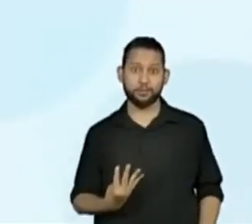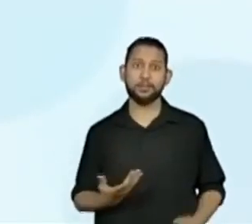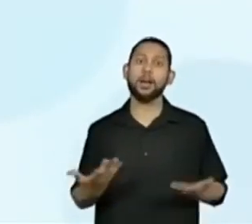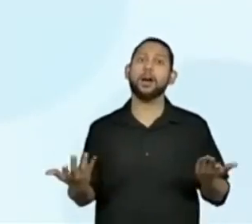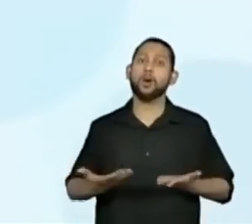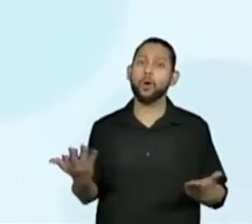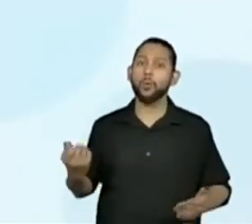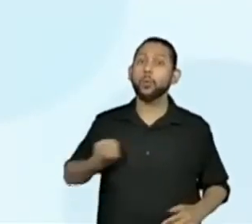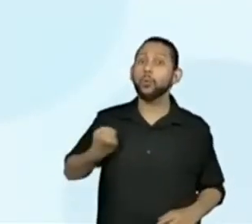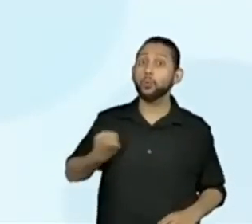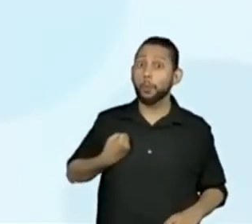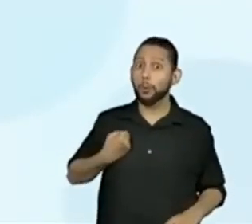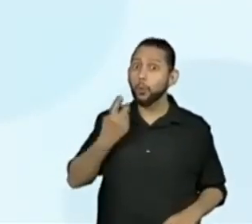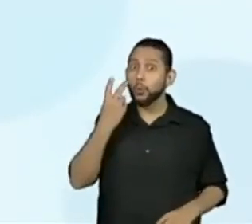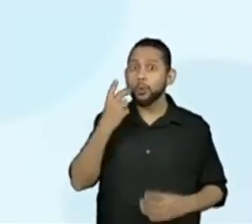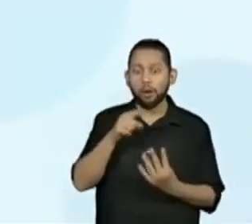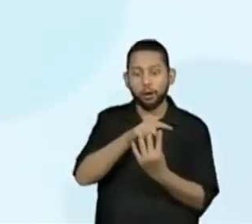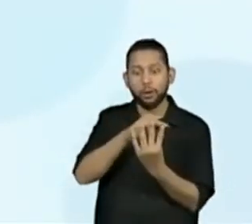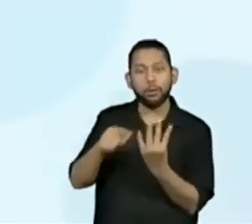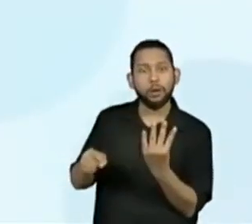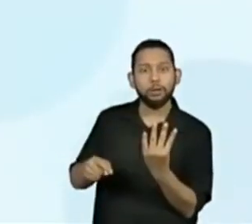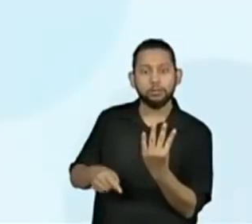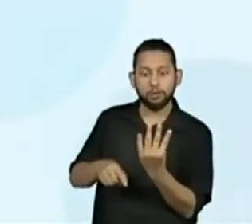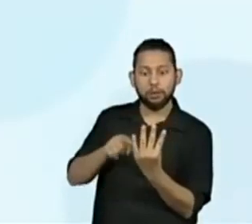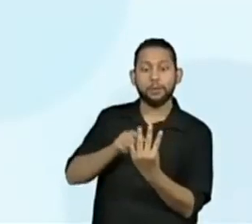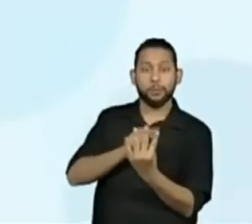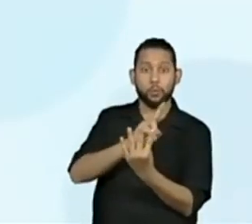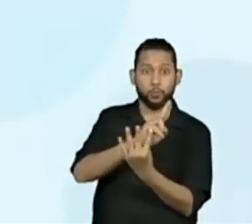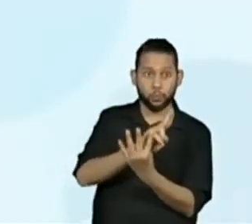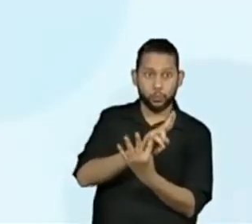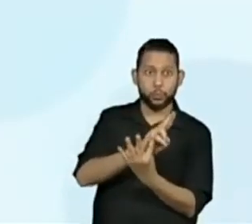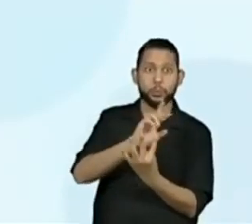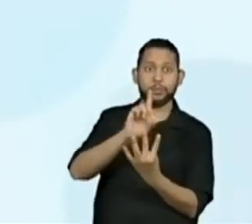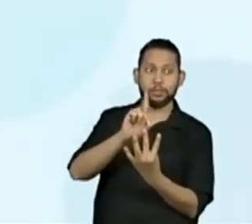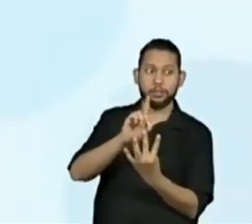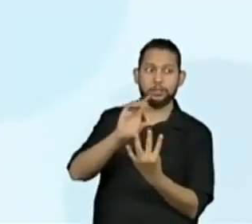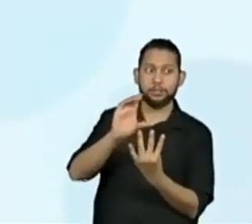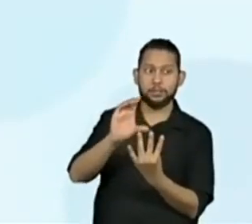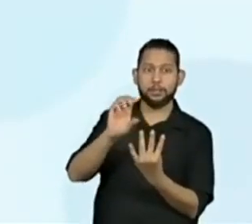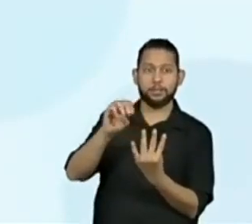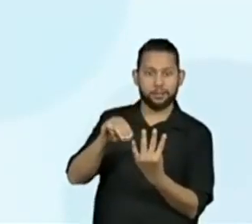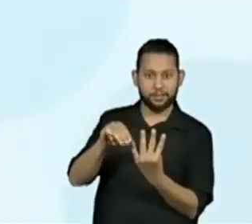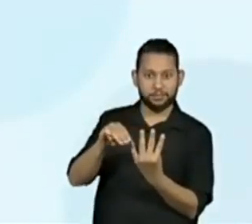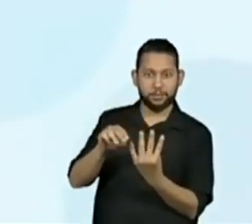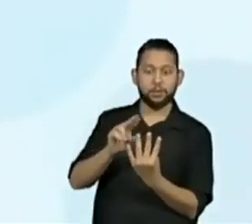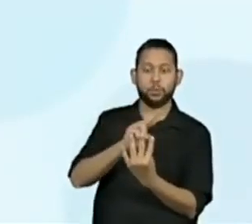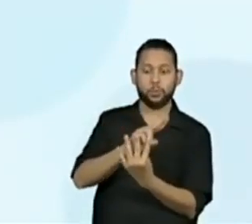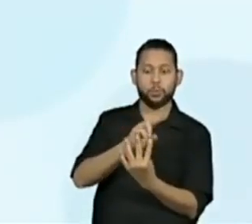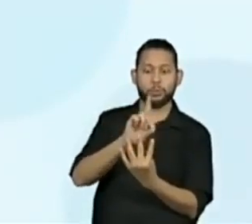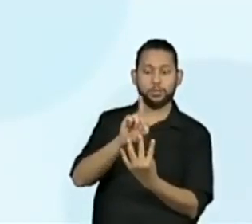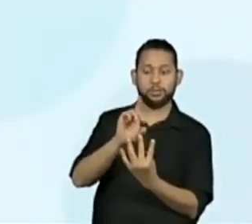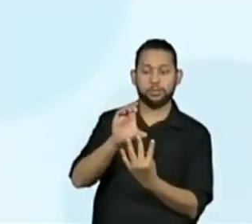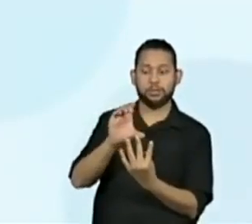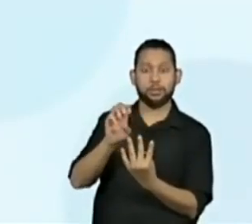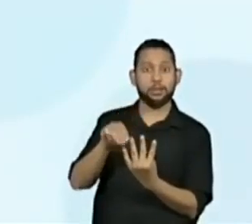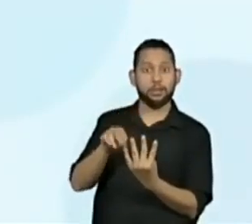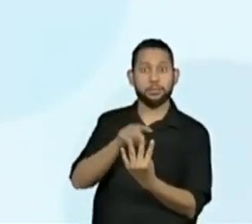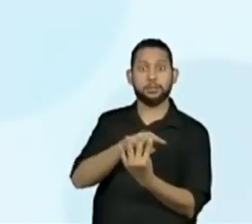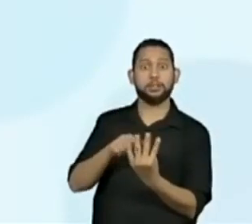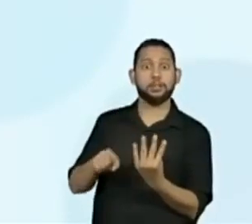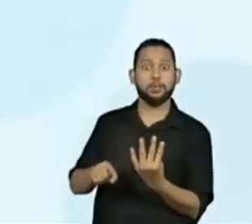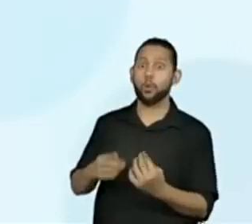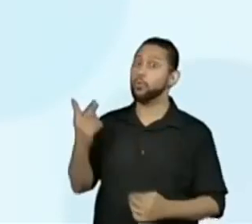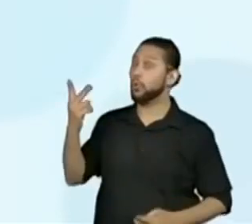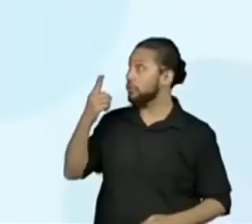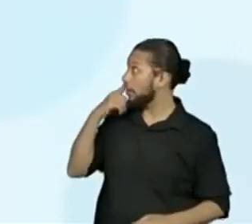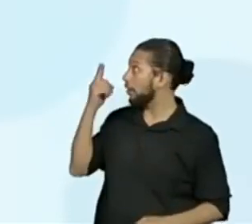os 2 números maiores. Como eu organizo ele? Os 2 começam com 2. Olha já aqui. Sabemos que os 2 são 2.000.